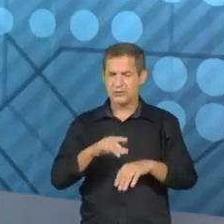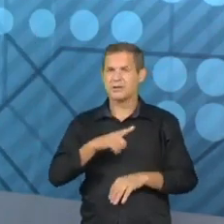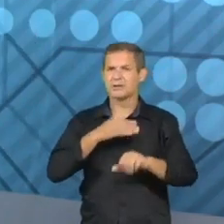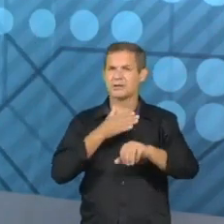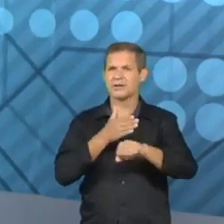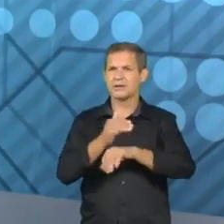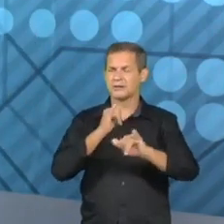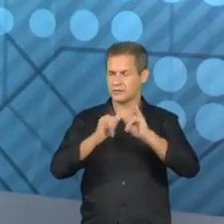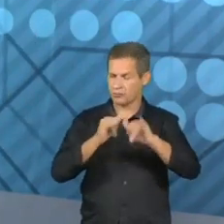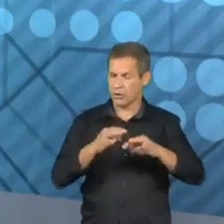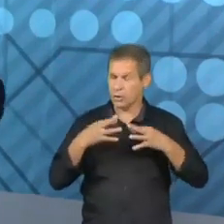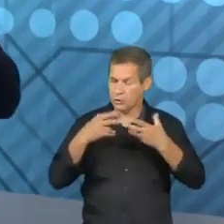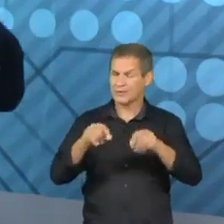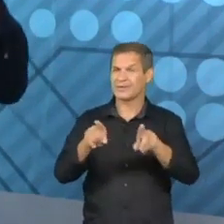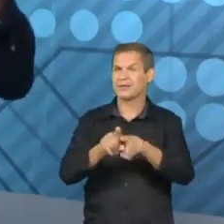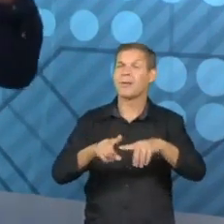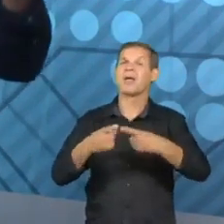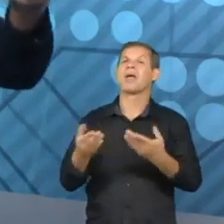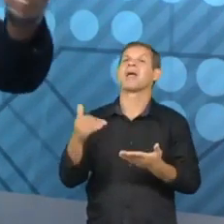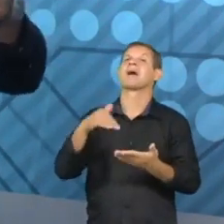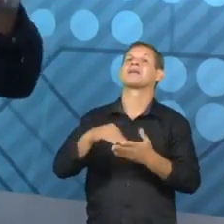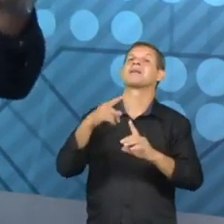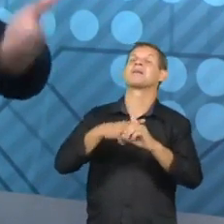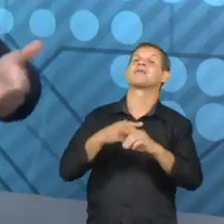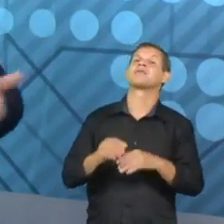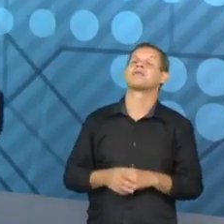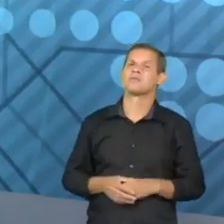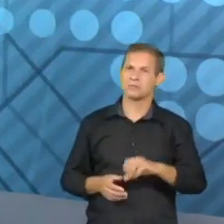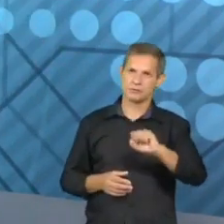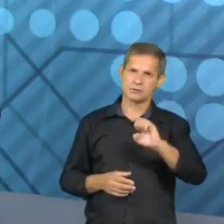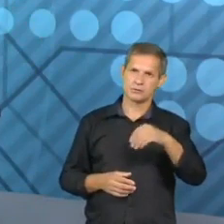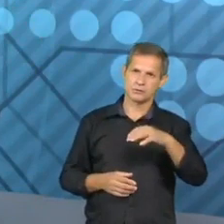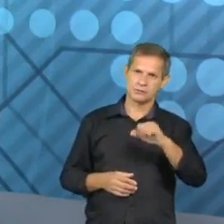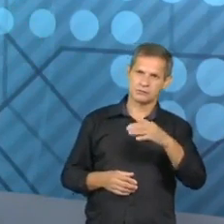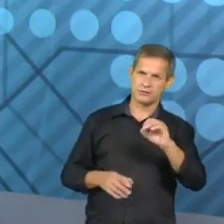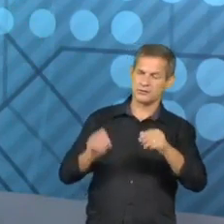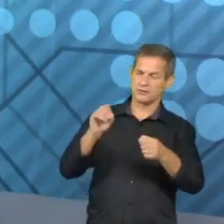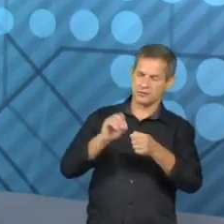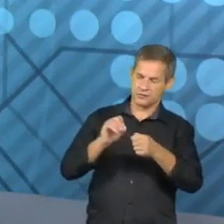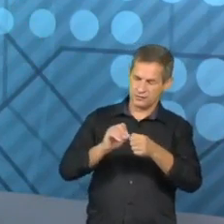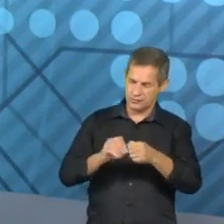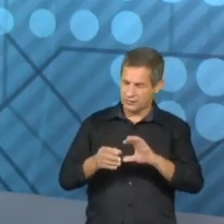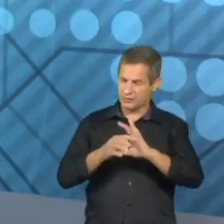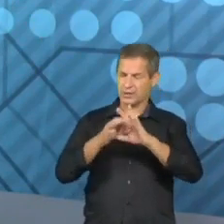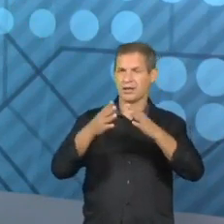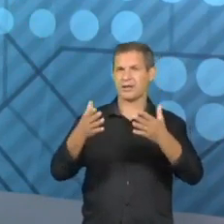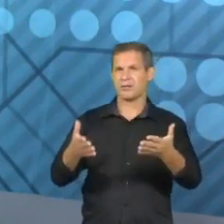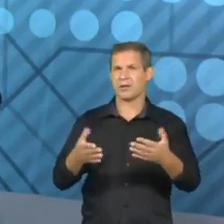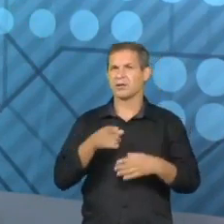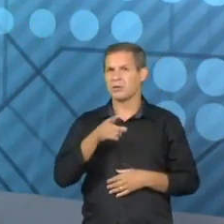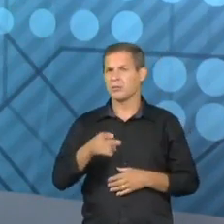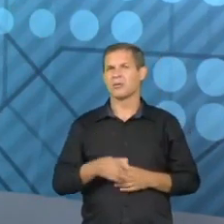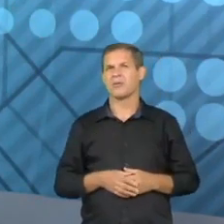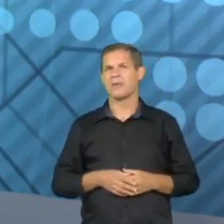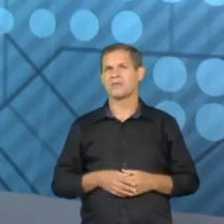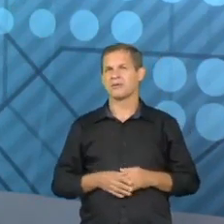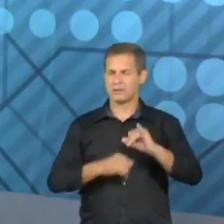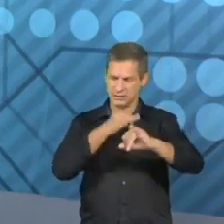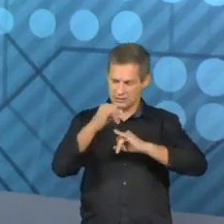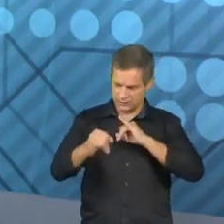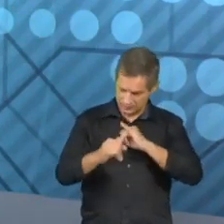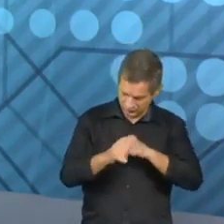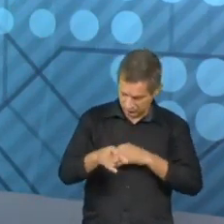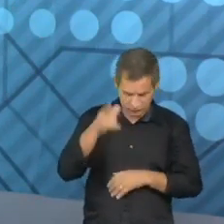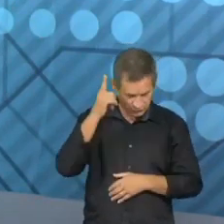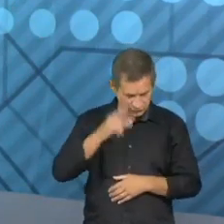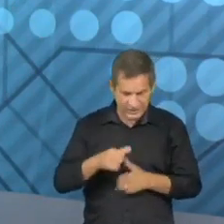essas informações também, ou até algum tipo de censo que é realizado, que fica à disposição para você na internet. Então, você